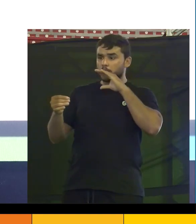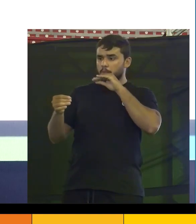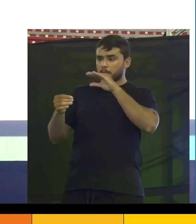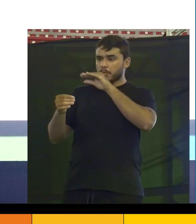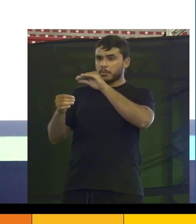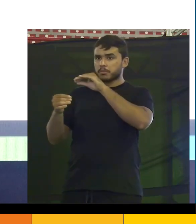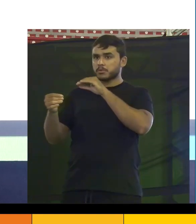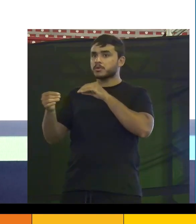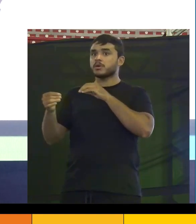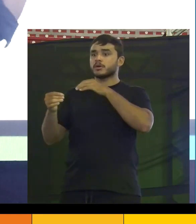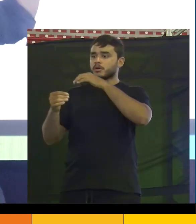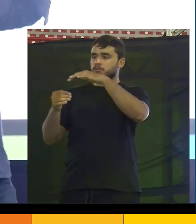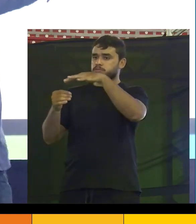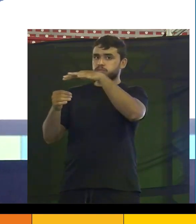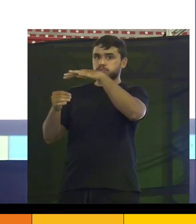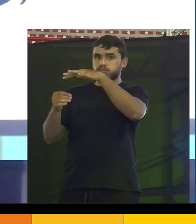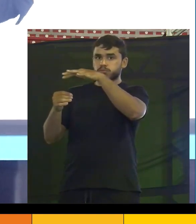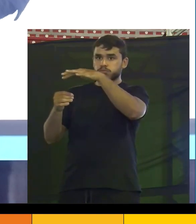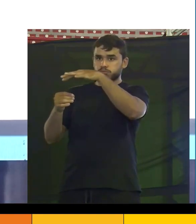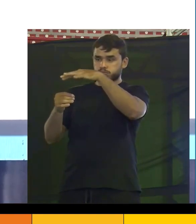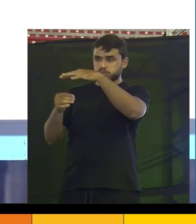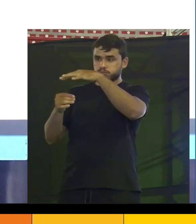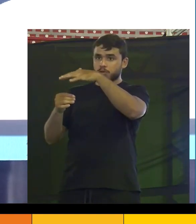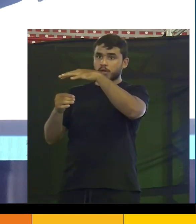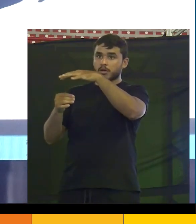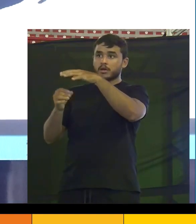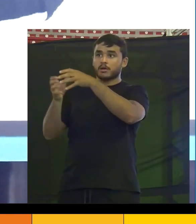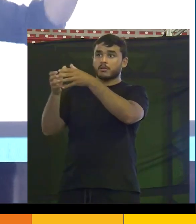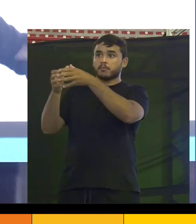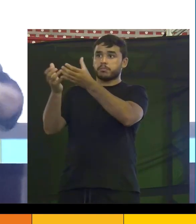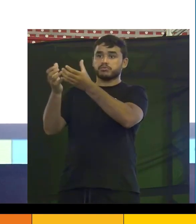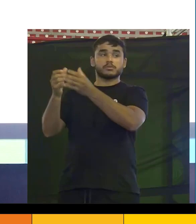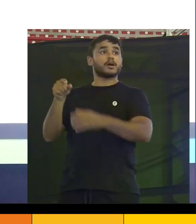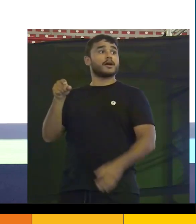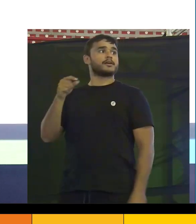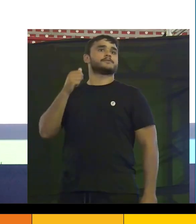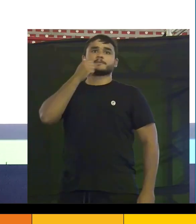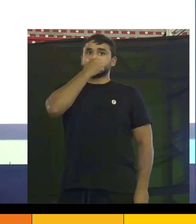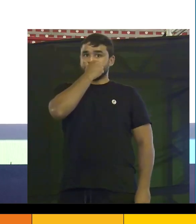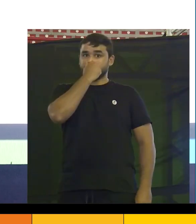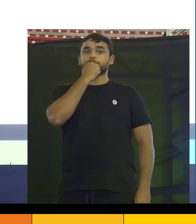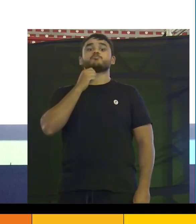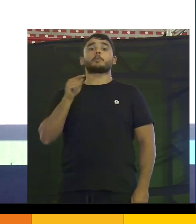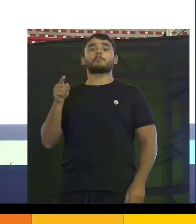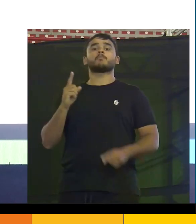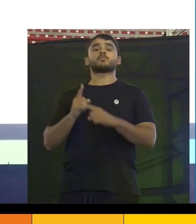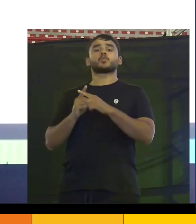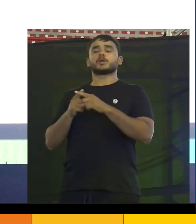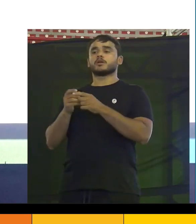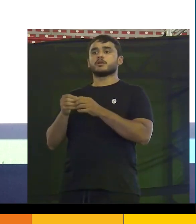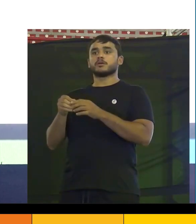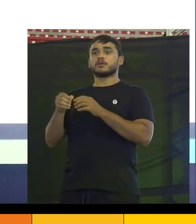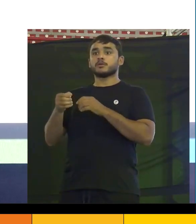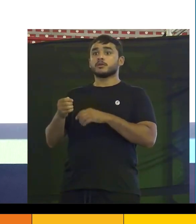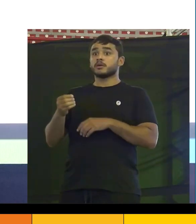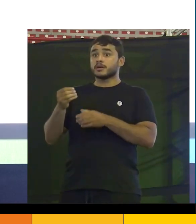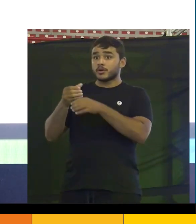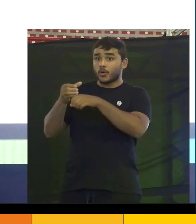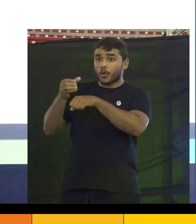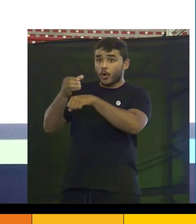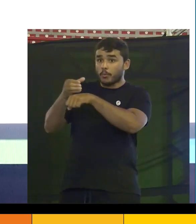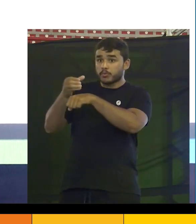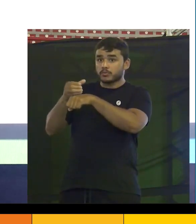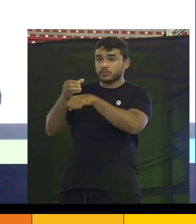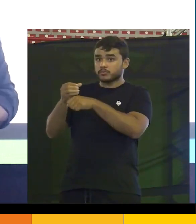uma onda, similar à da vibração daquelas moléculas, para que ela entre em quê? Em ressonância.